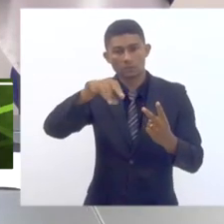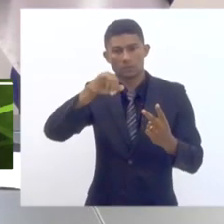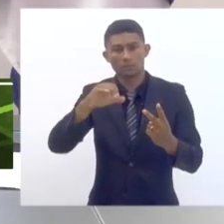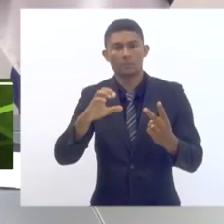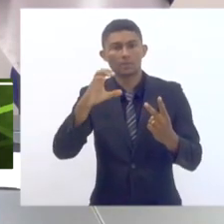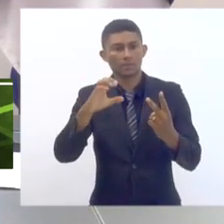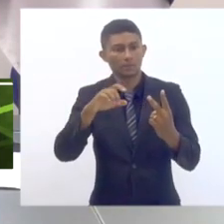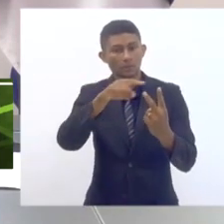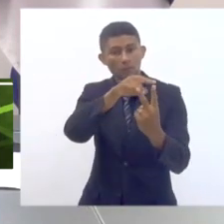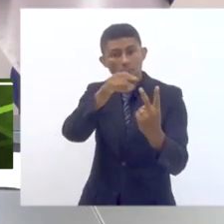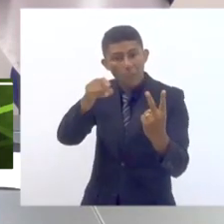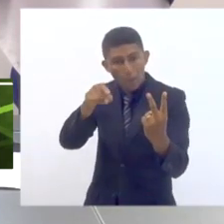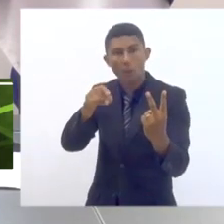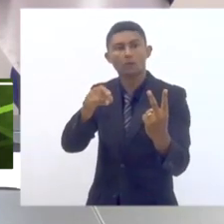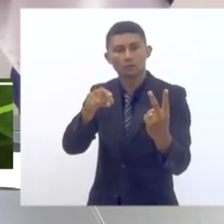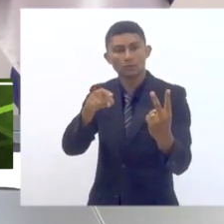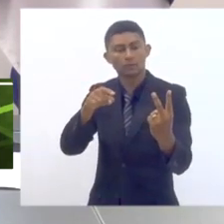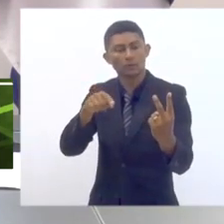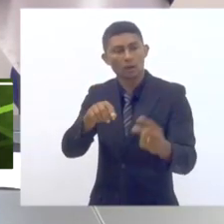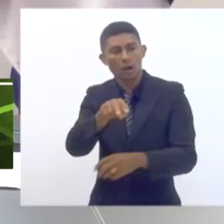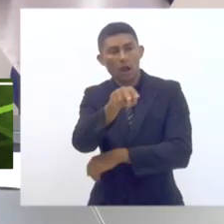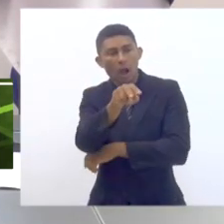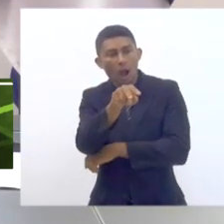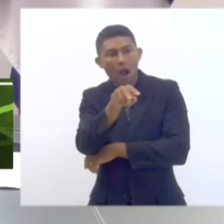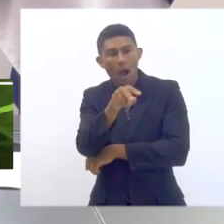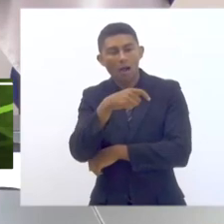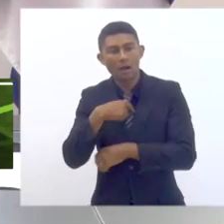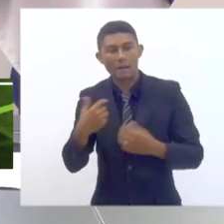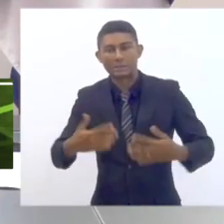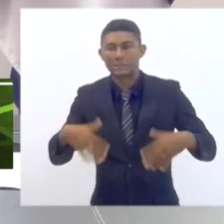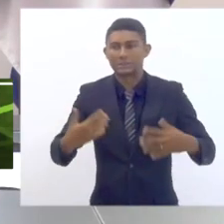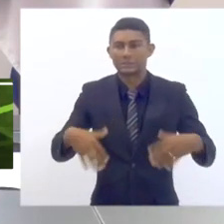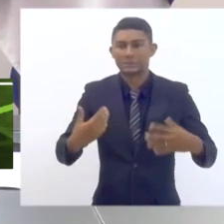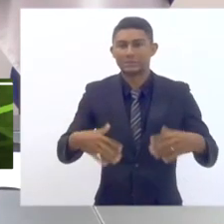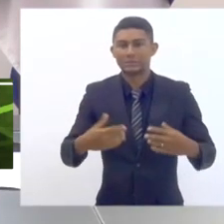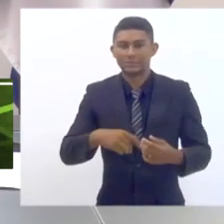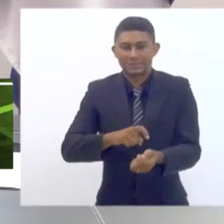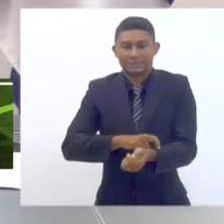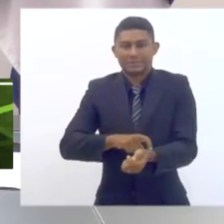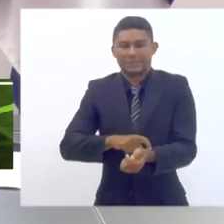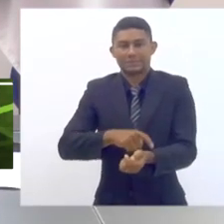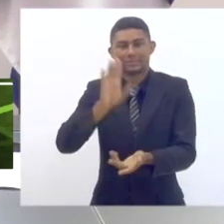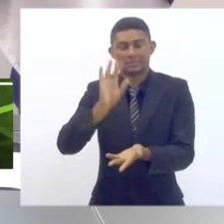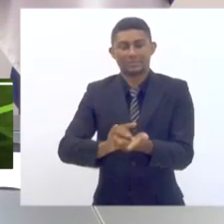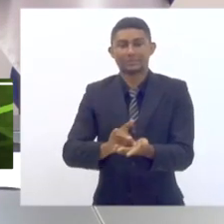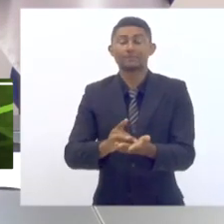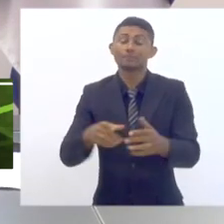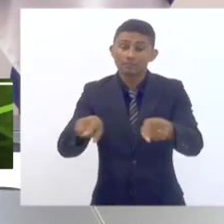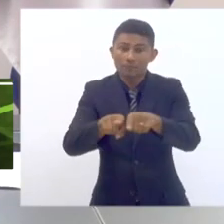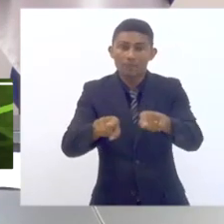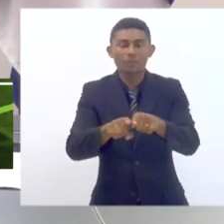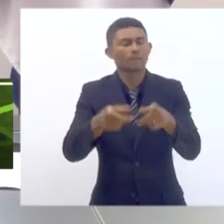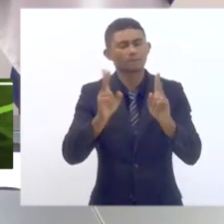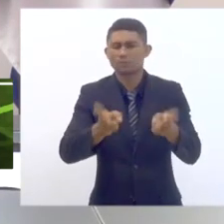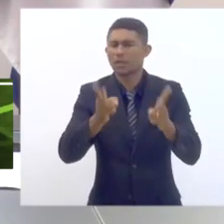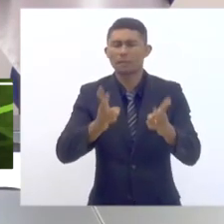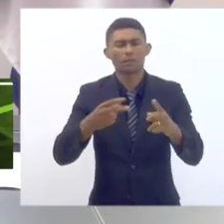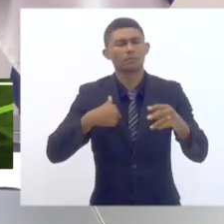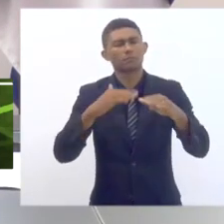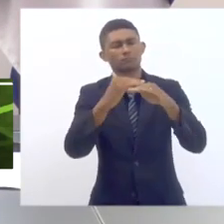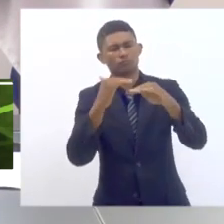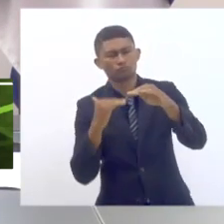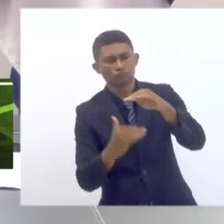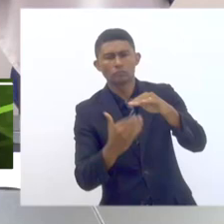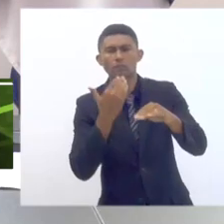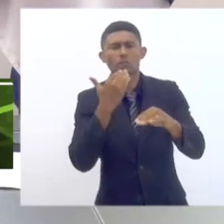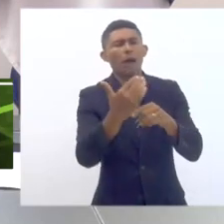mês, mas nunca tive vergonha de ter a humildade de pedir ajuda, né, de pedir apoio,